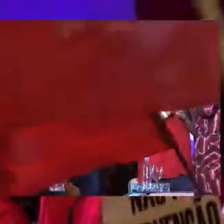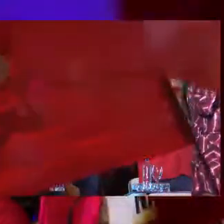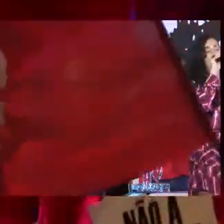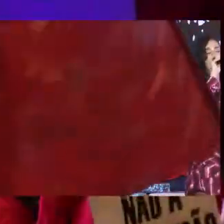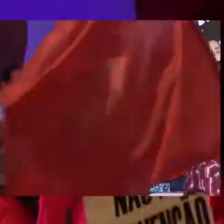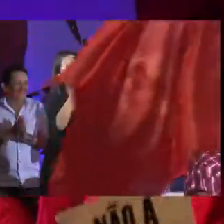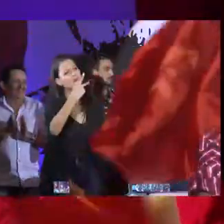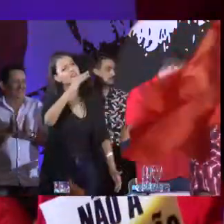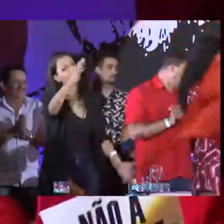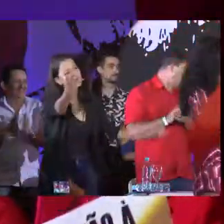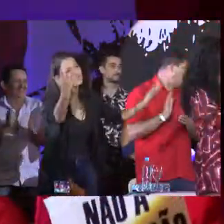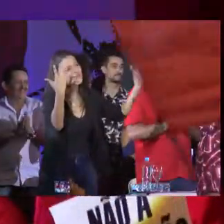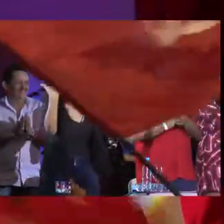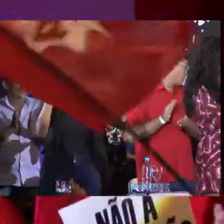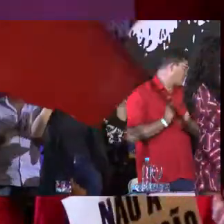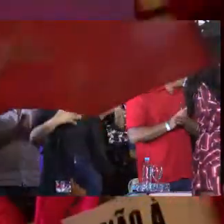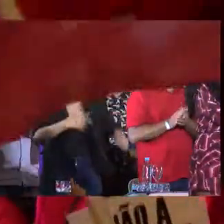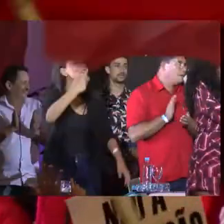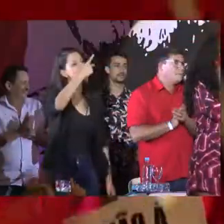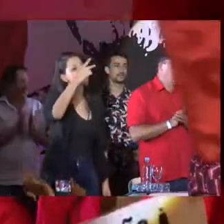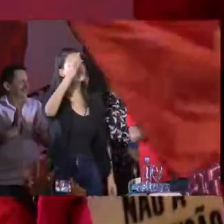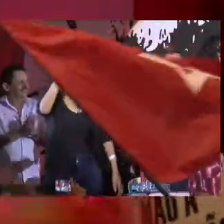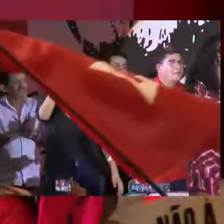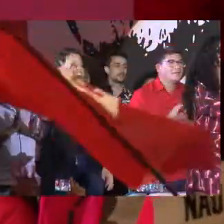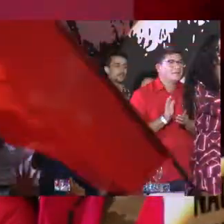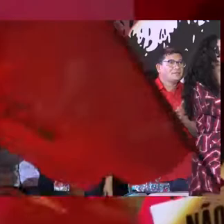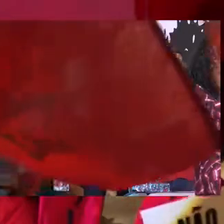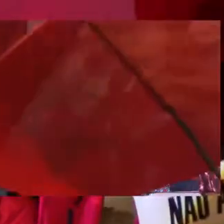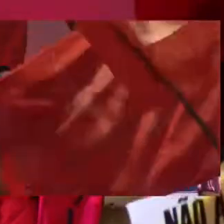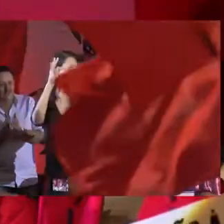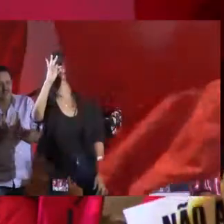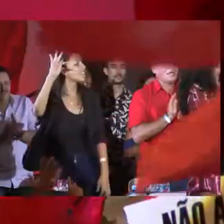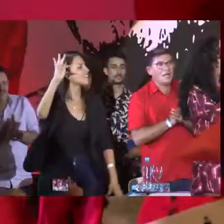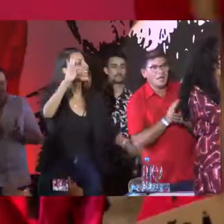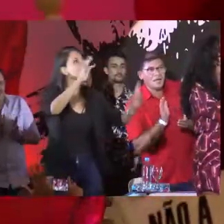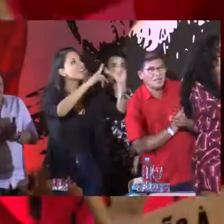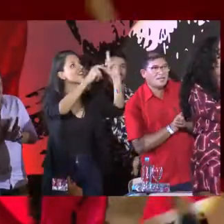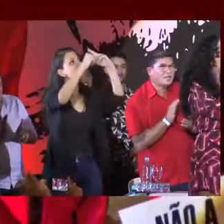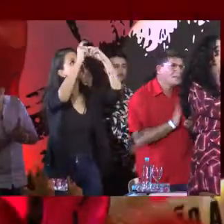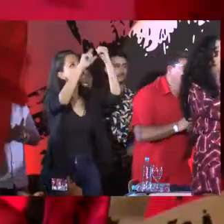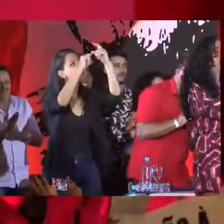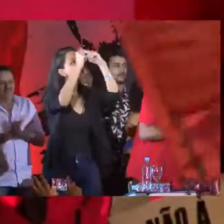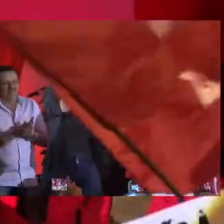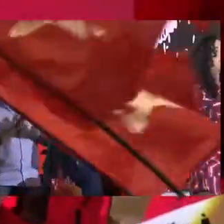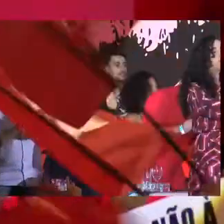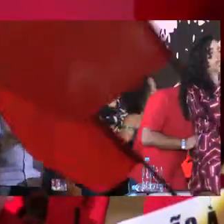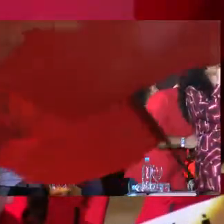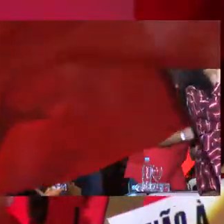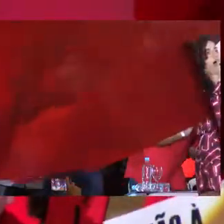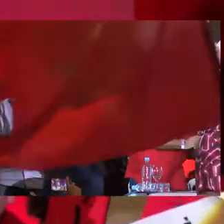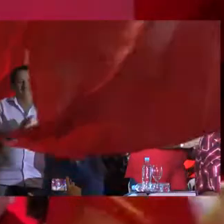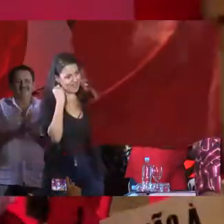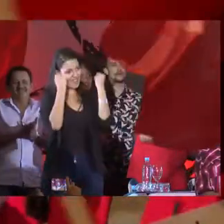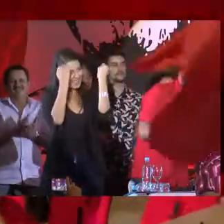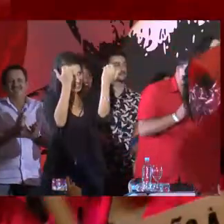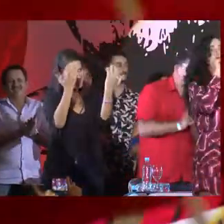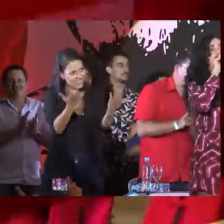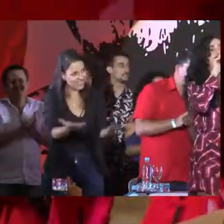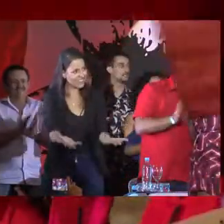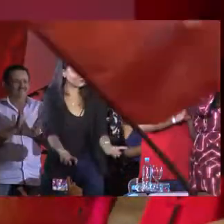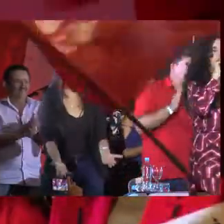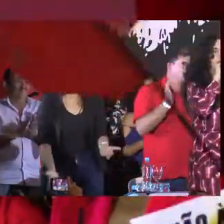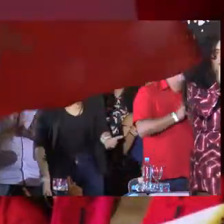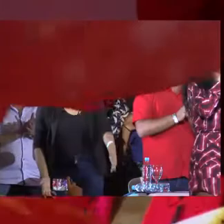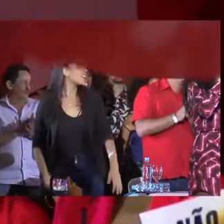por você. PT, PT, PT. A estrela valente que agora vai vencer.